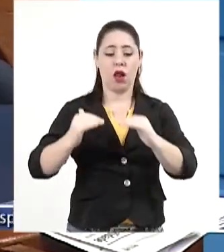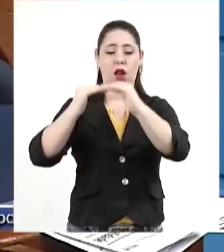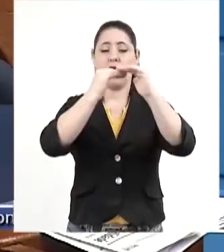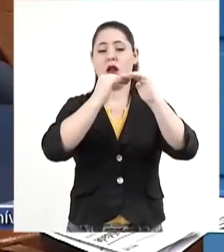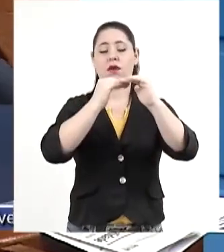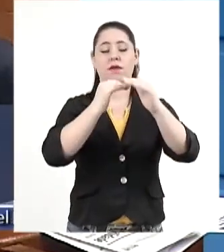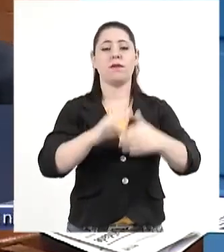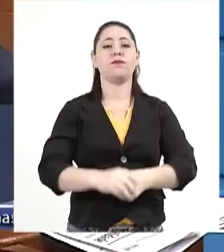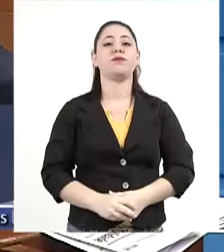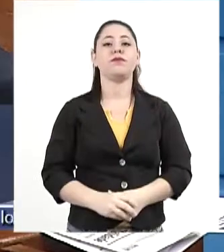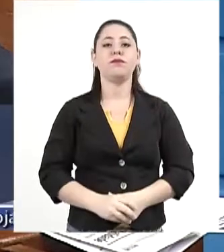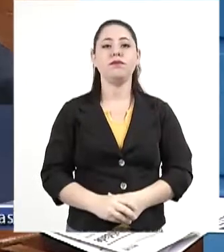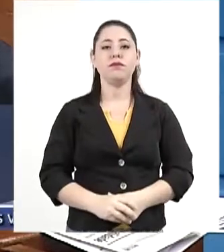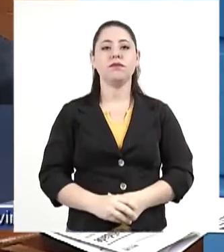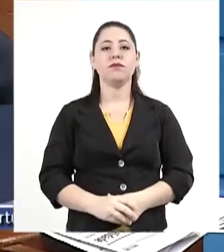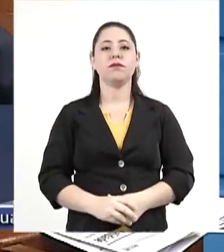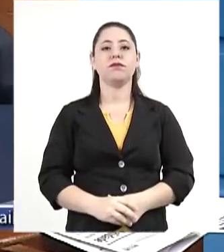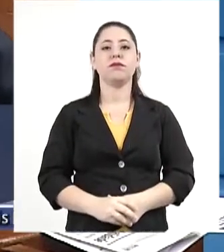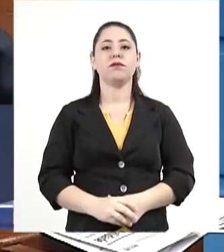democrática.